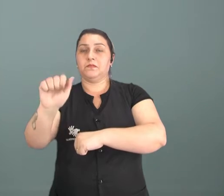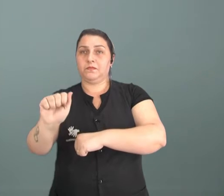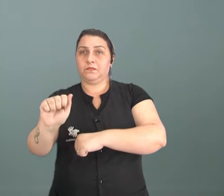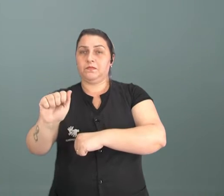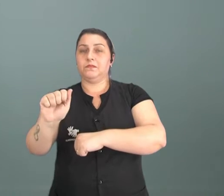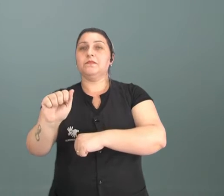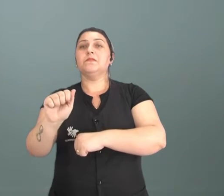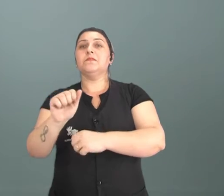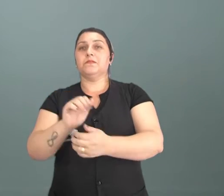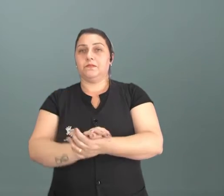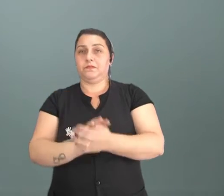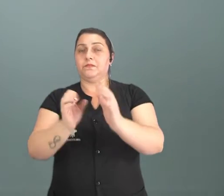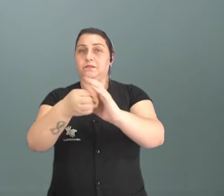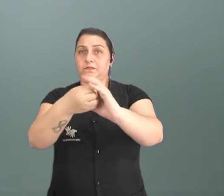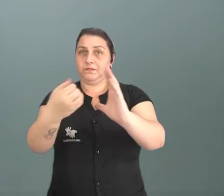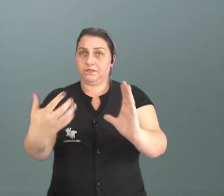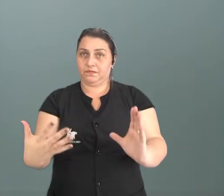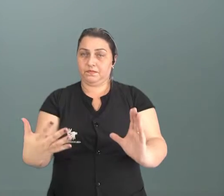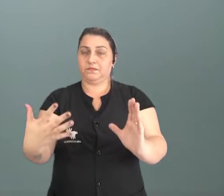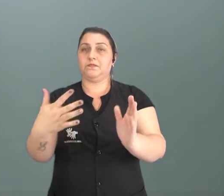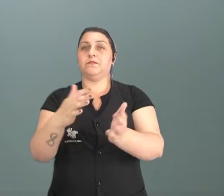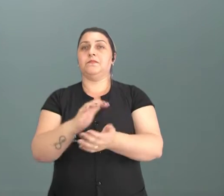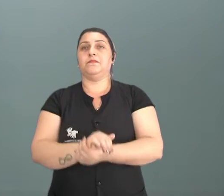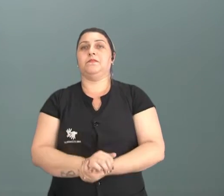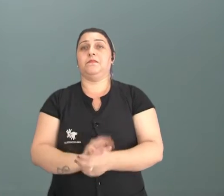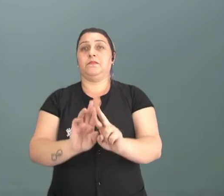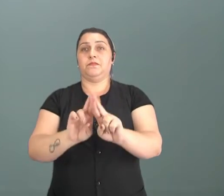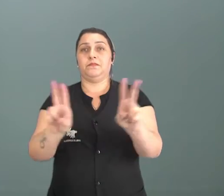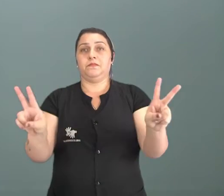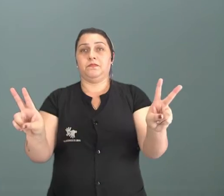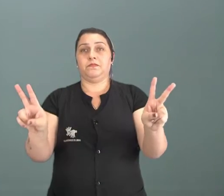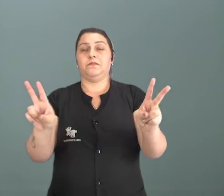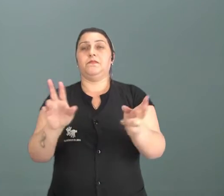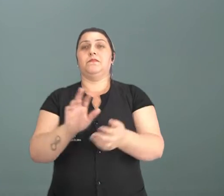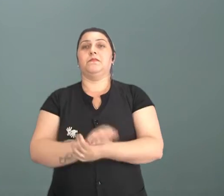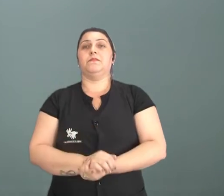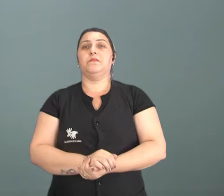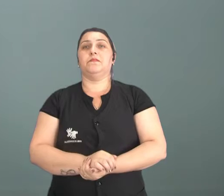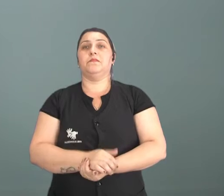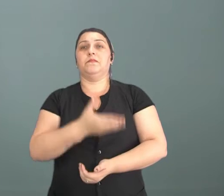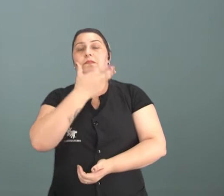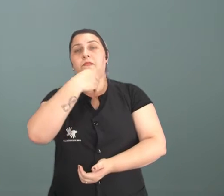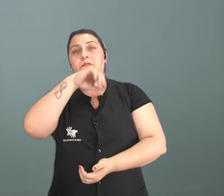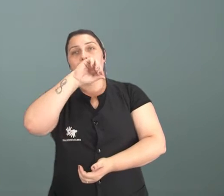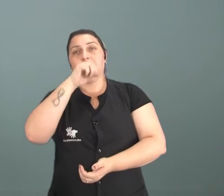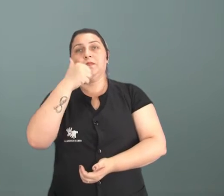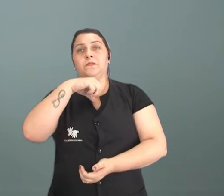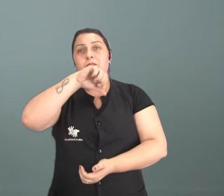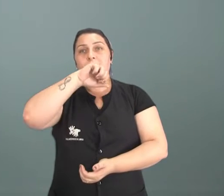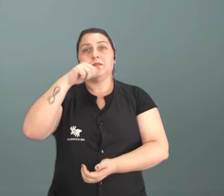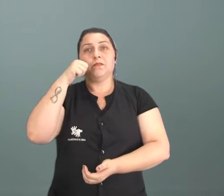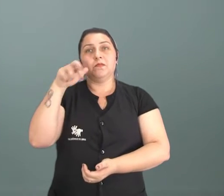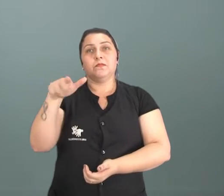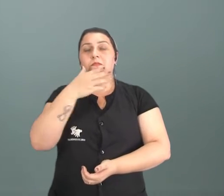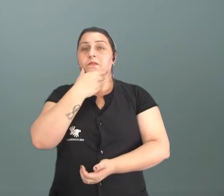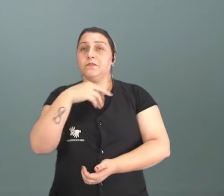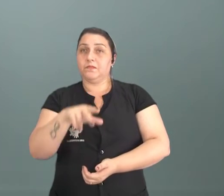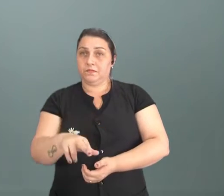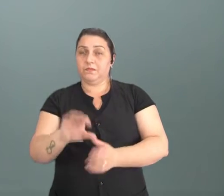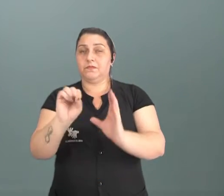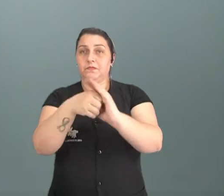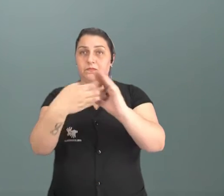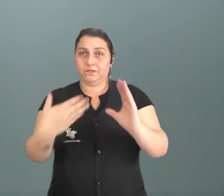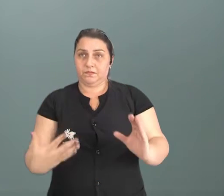sobre Luanda, suas características, né, tão diferentes uns dos outros. Falou sobre o pai, a mãe dela, os irmãos, essas